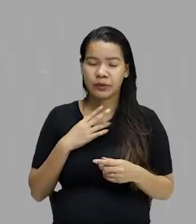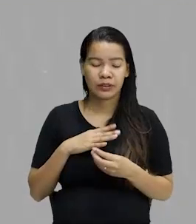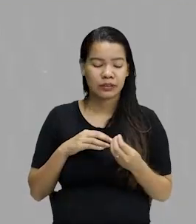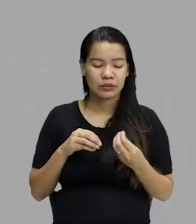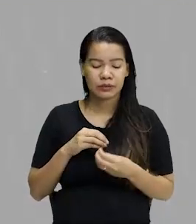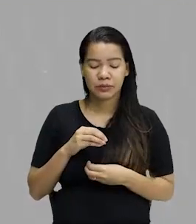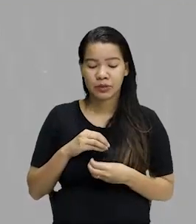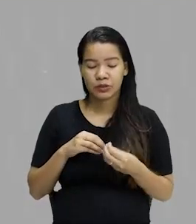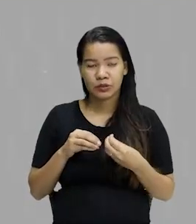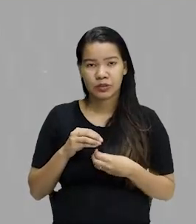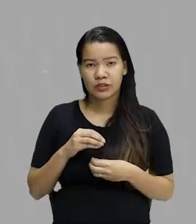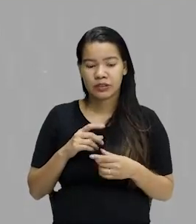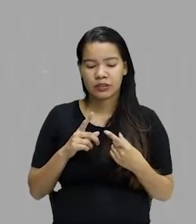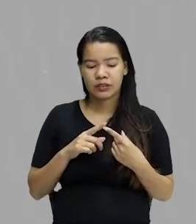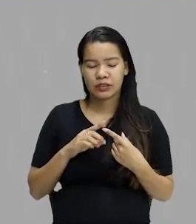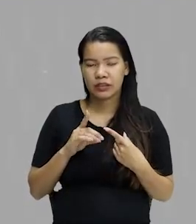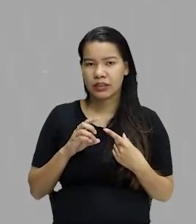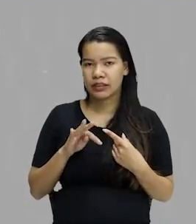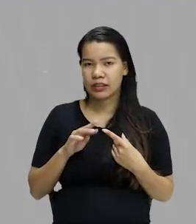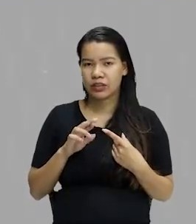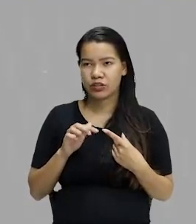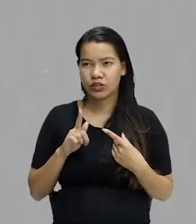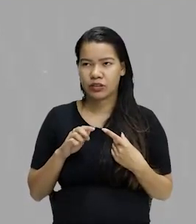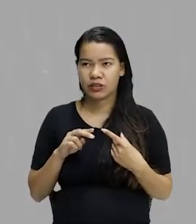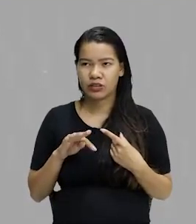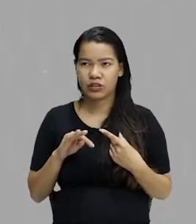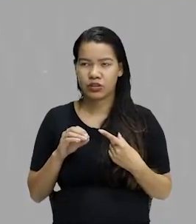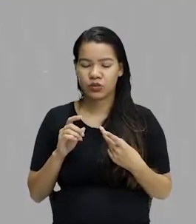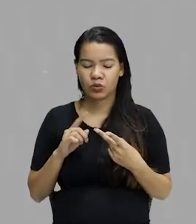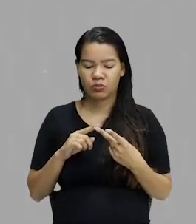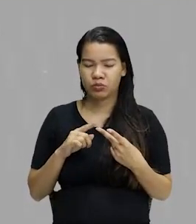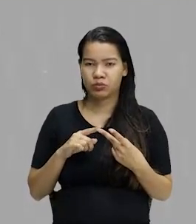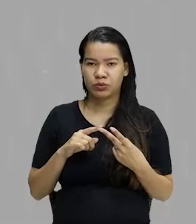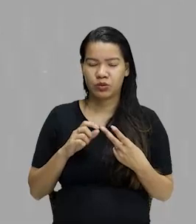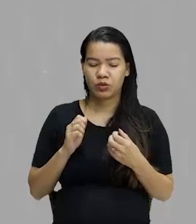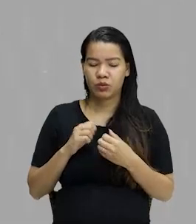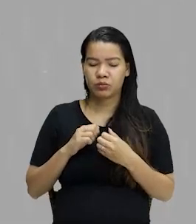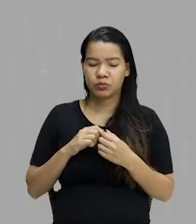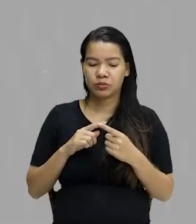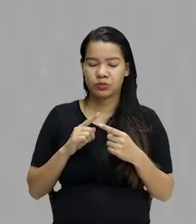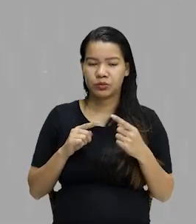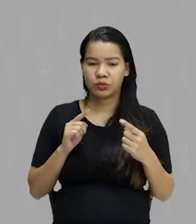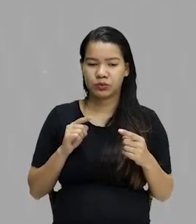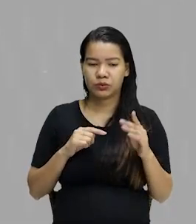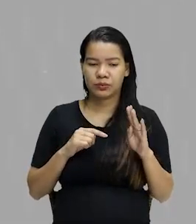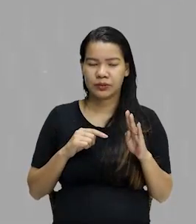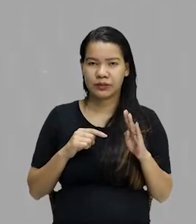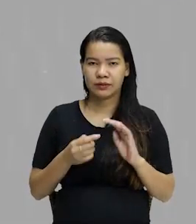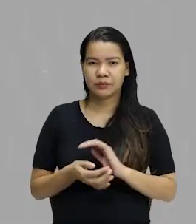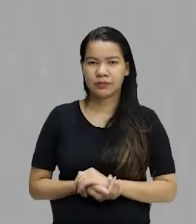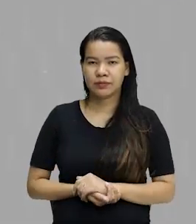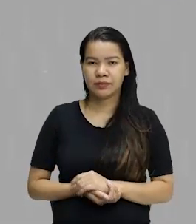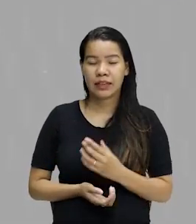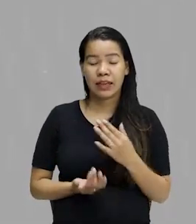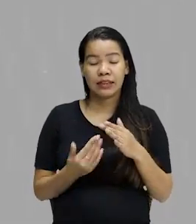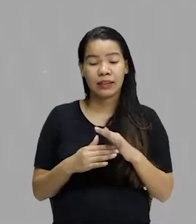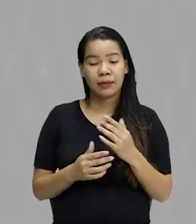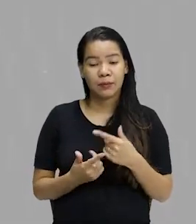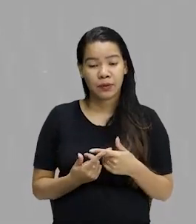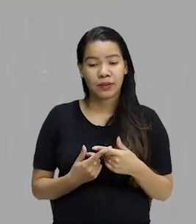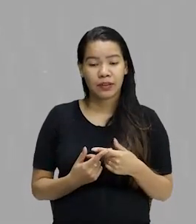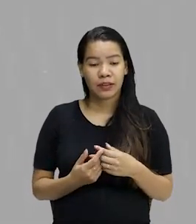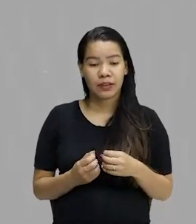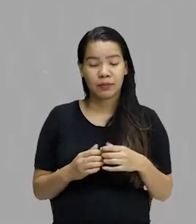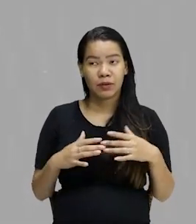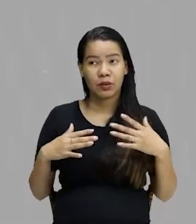misturados. Um detergente A com um produto B. Não faça isso. Até porque a